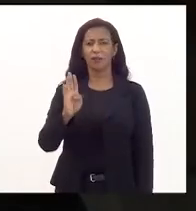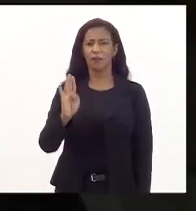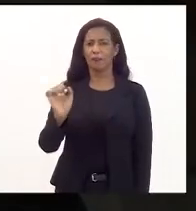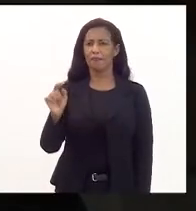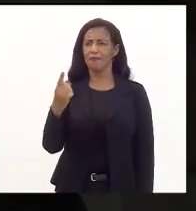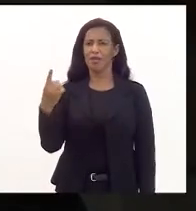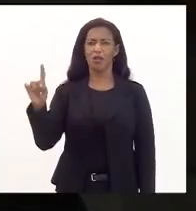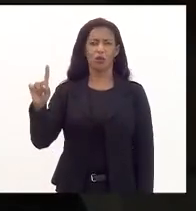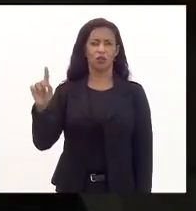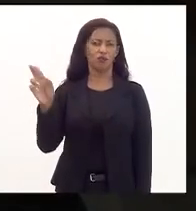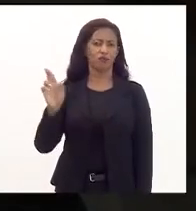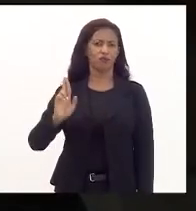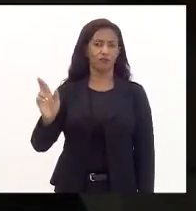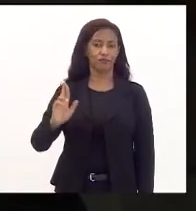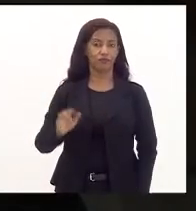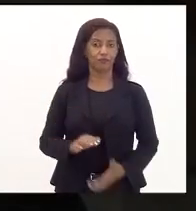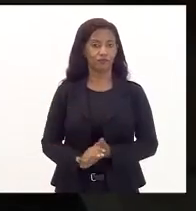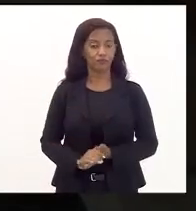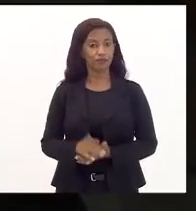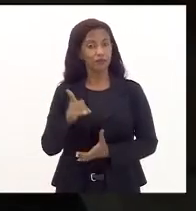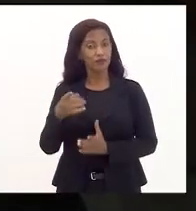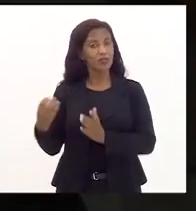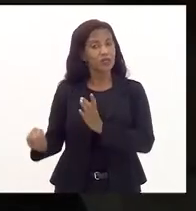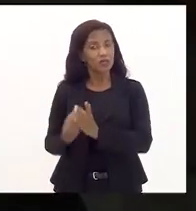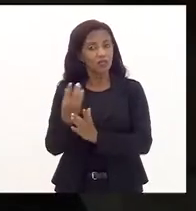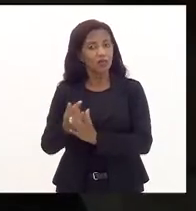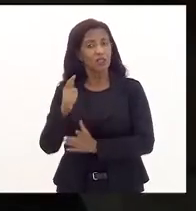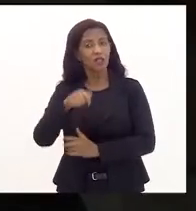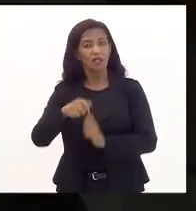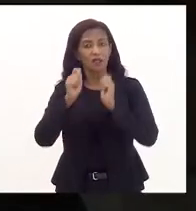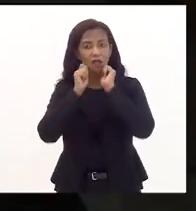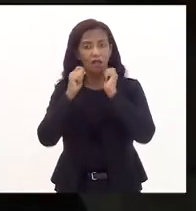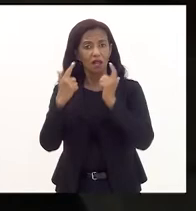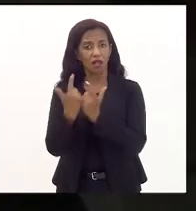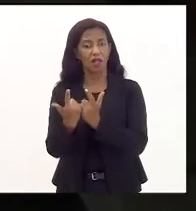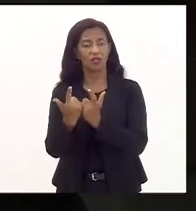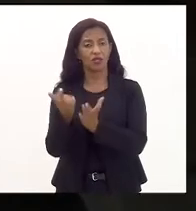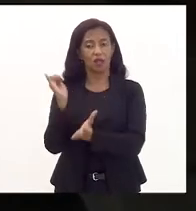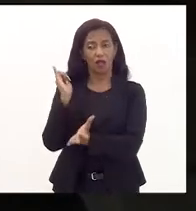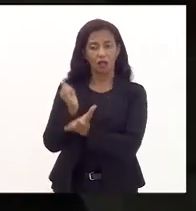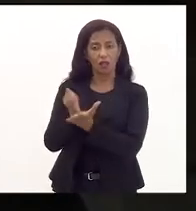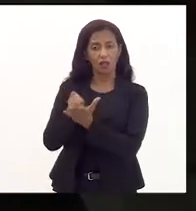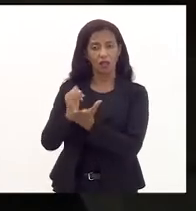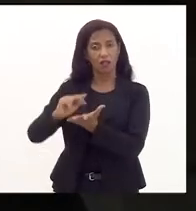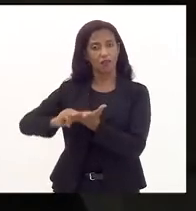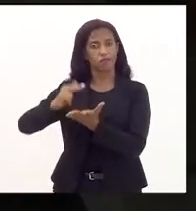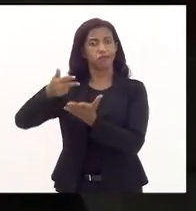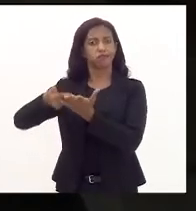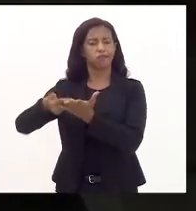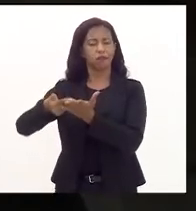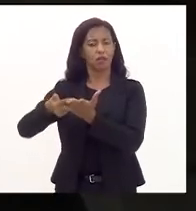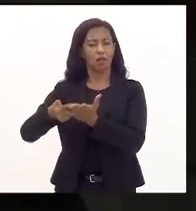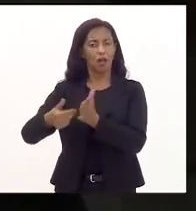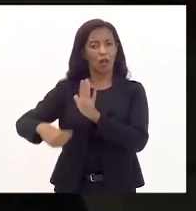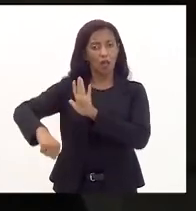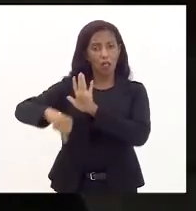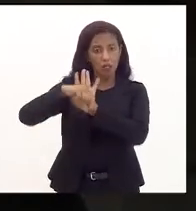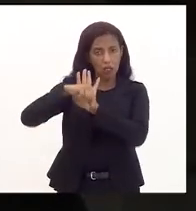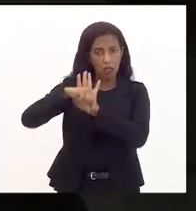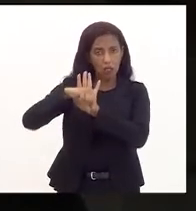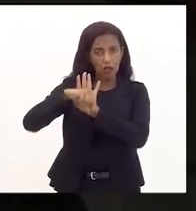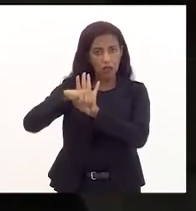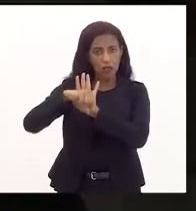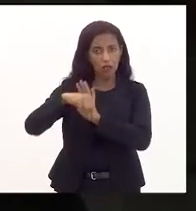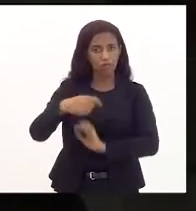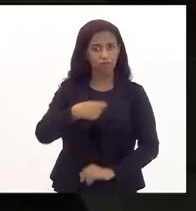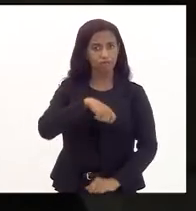presidente. E foi iniciativa dessa casa, de aumento de receita. Crise fiscal